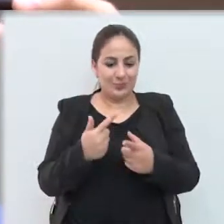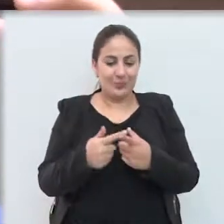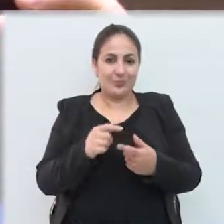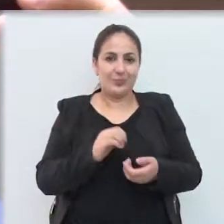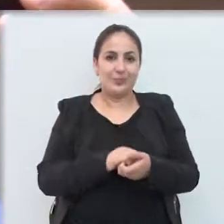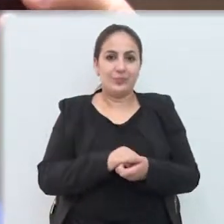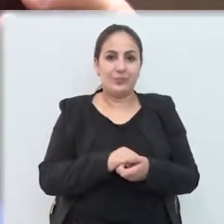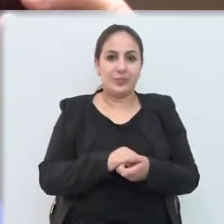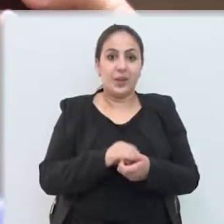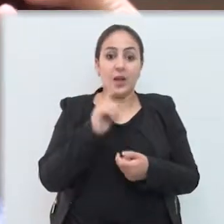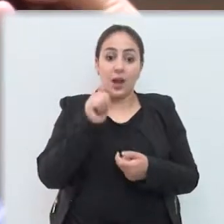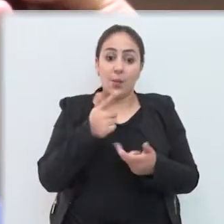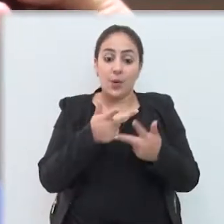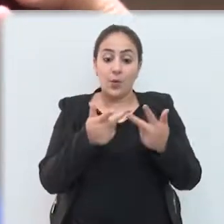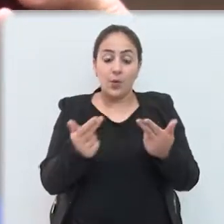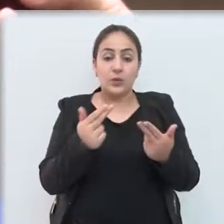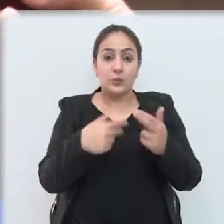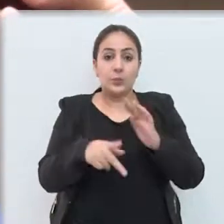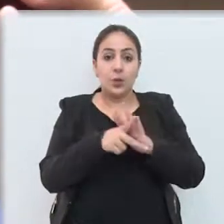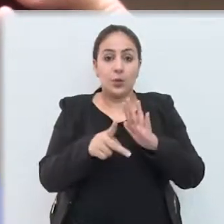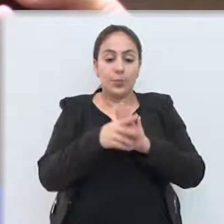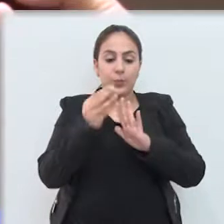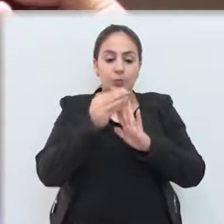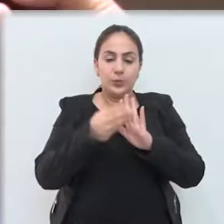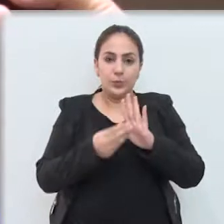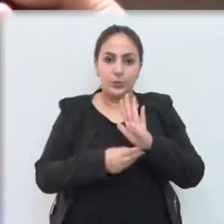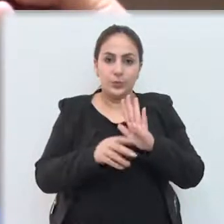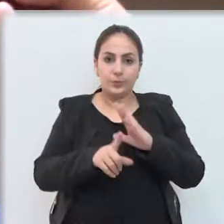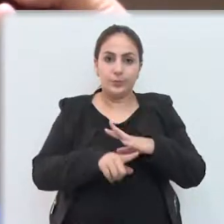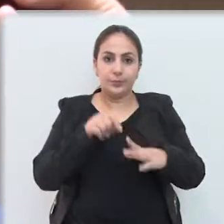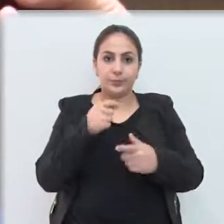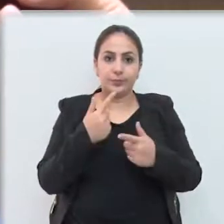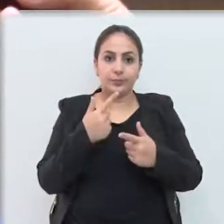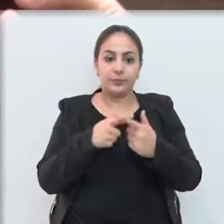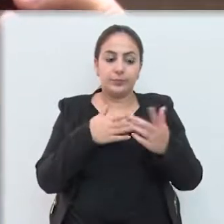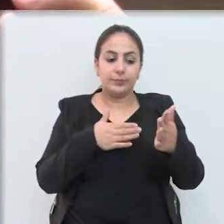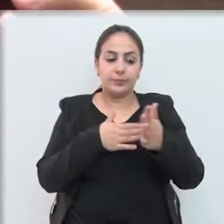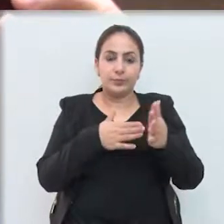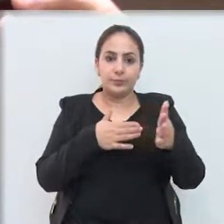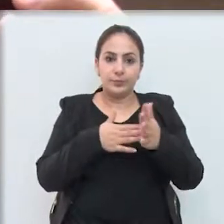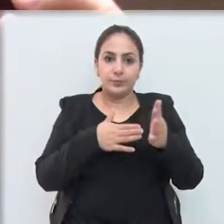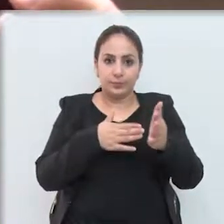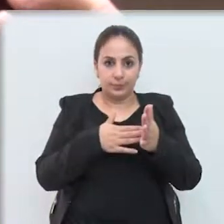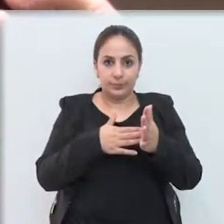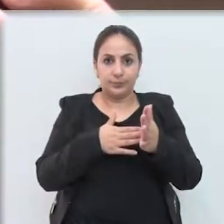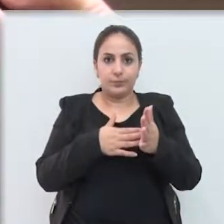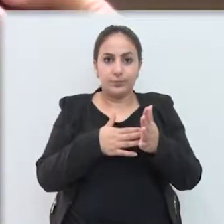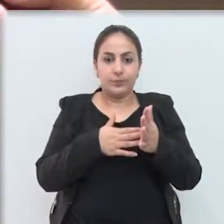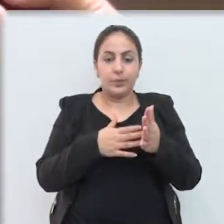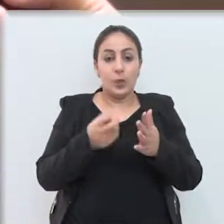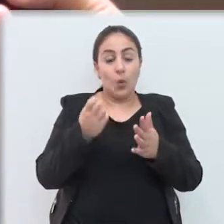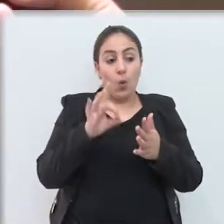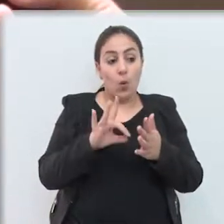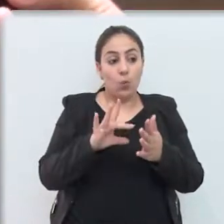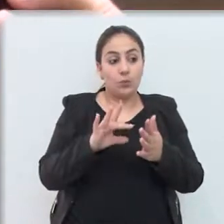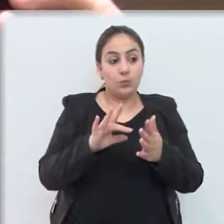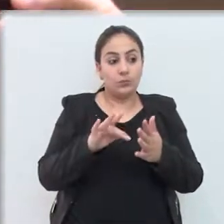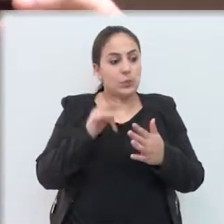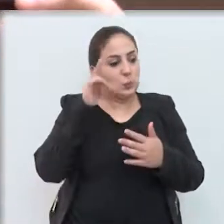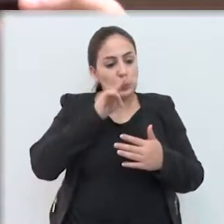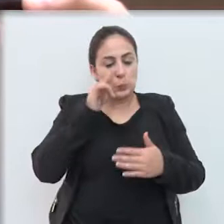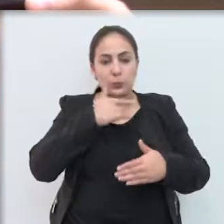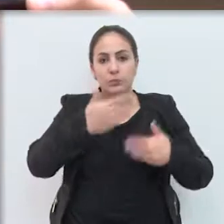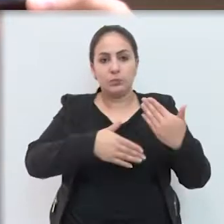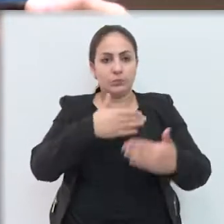Isso também é um fator ou um conteúdo da decisão que limita ou pelo menos condiciona os próximos passos